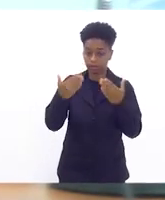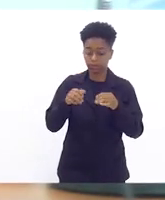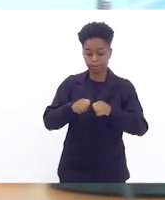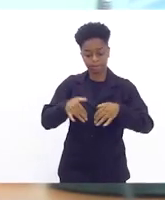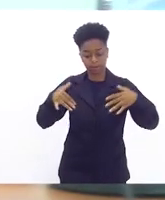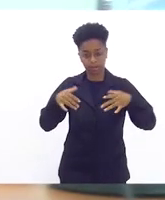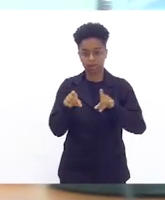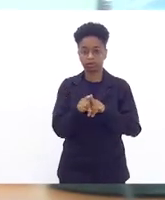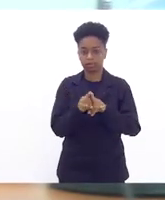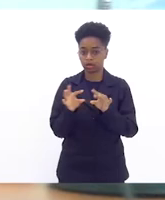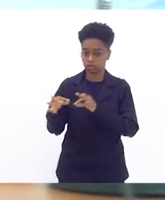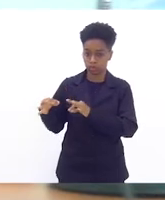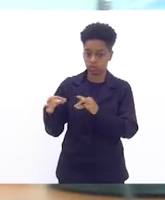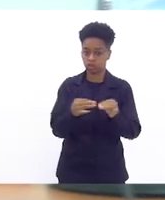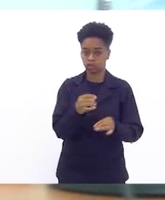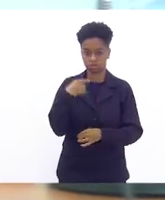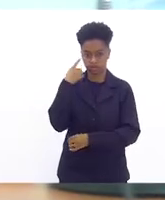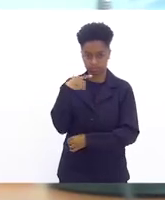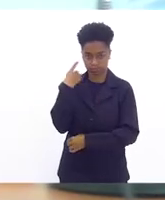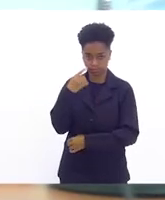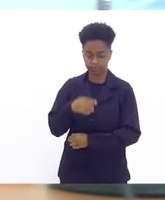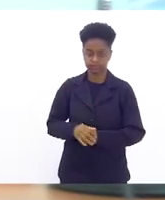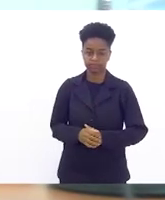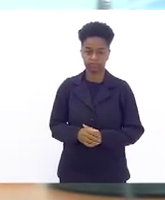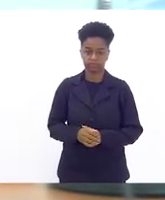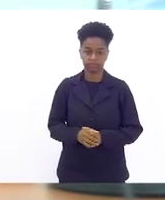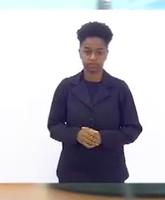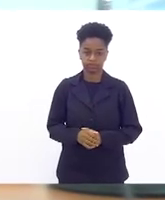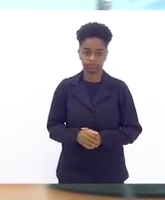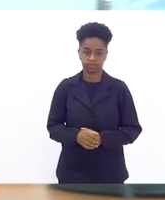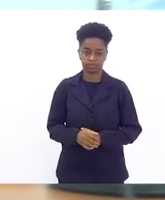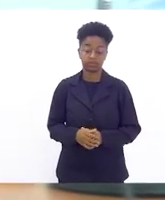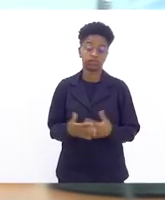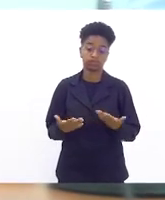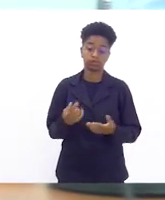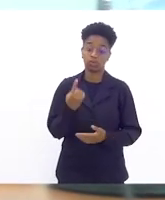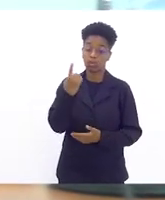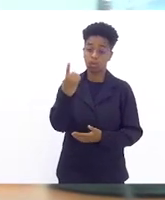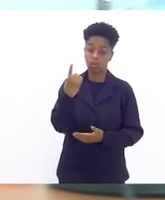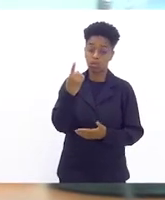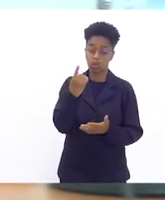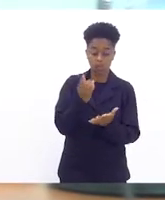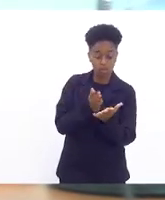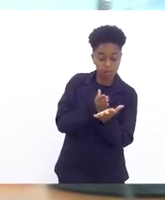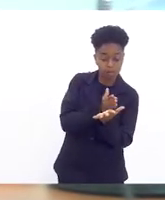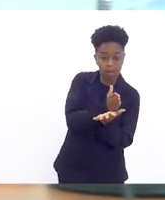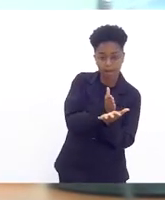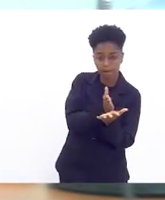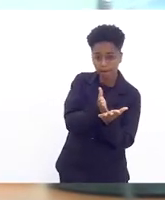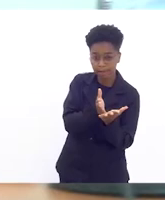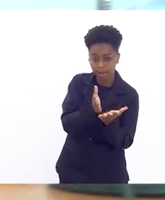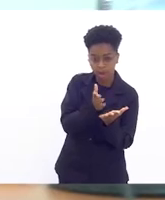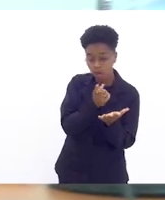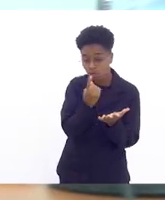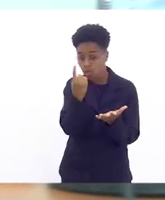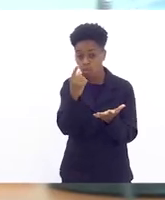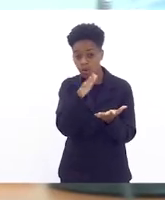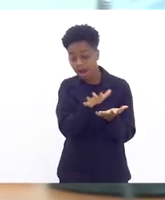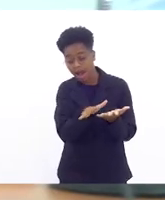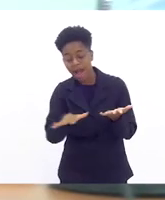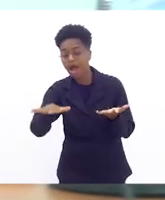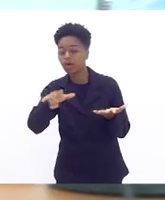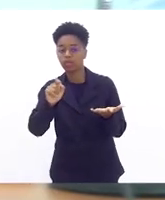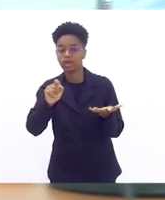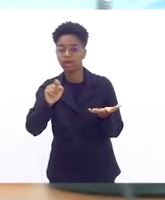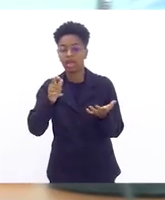plenário também para todos os deputados e uma um dos eixos um dos complexos econômicos é a economia verde